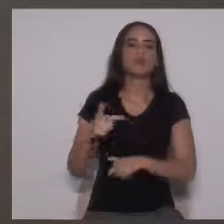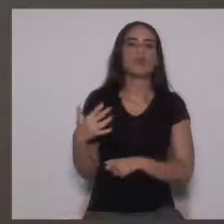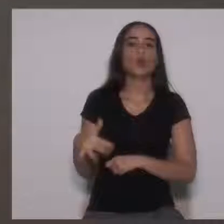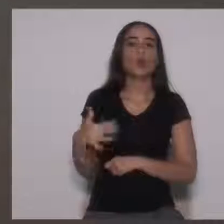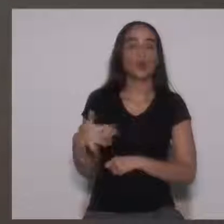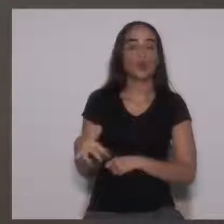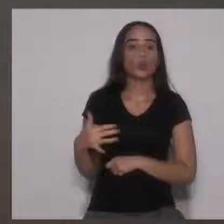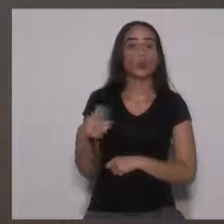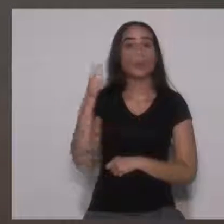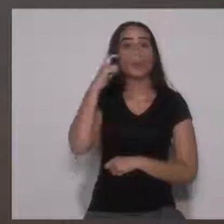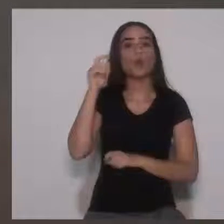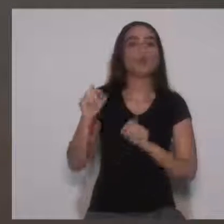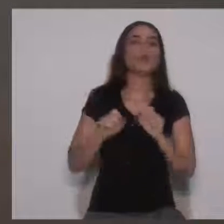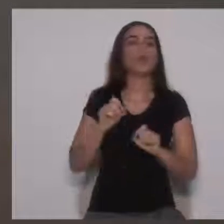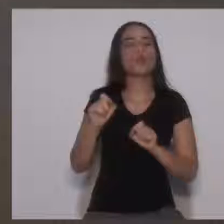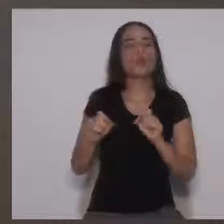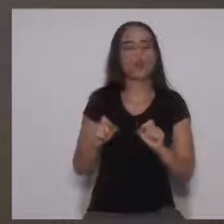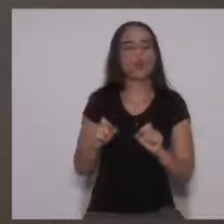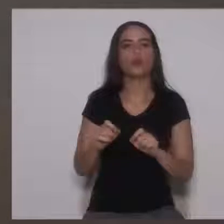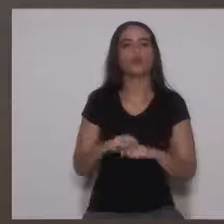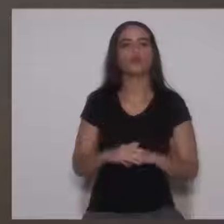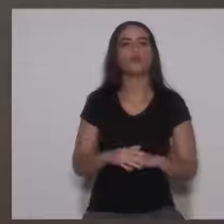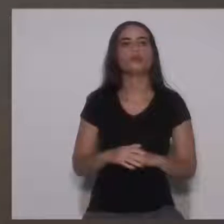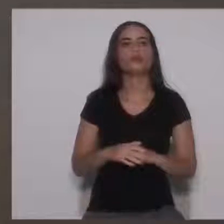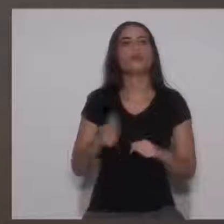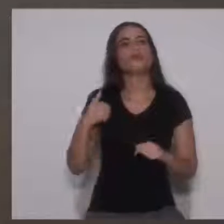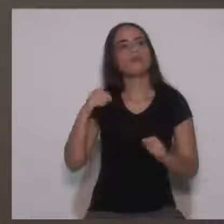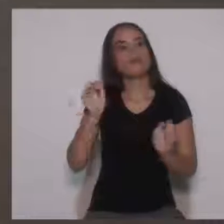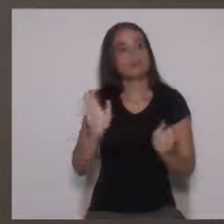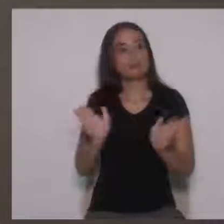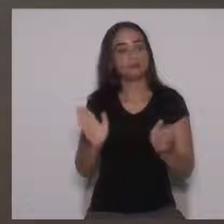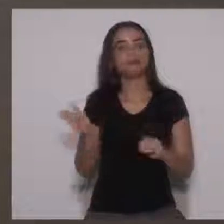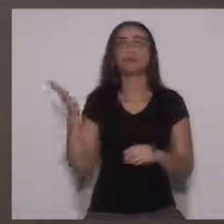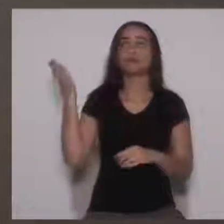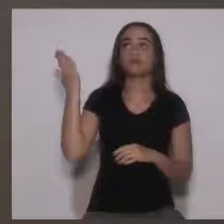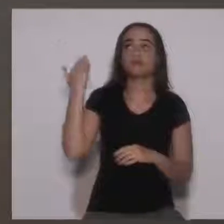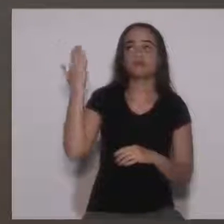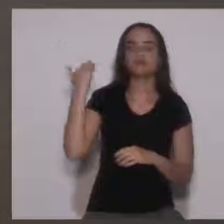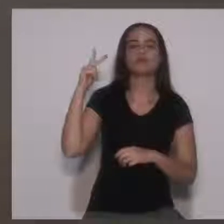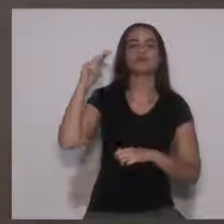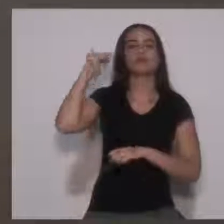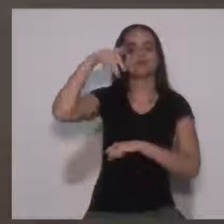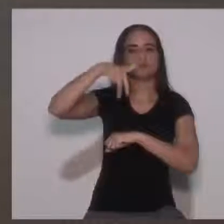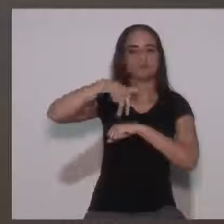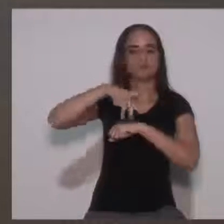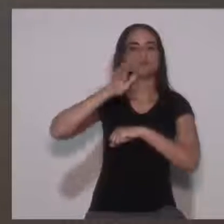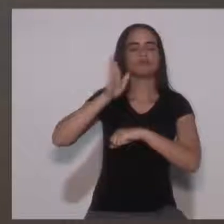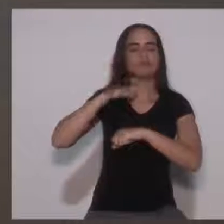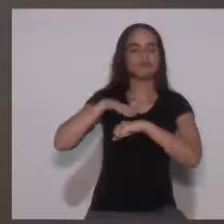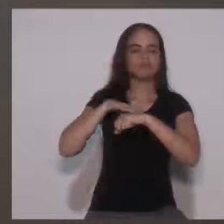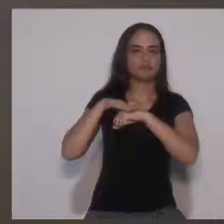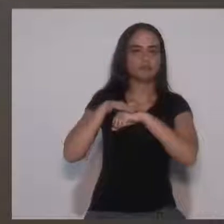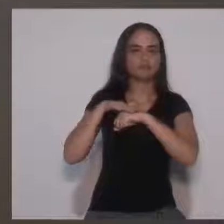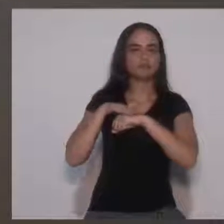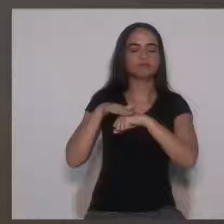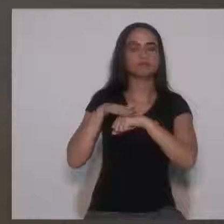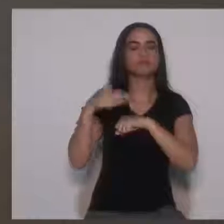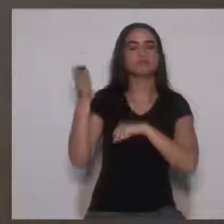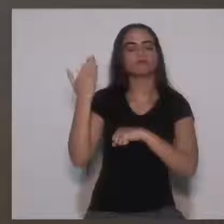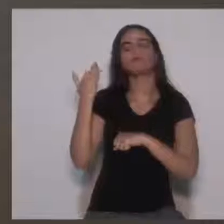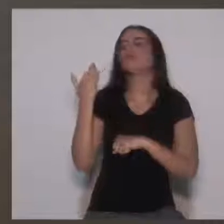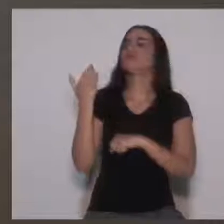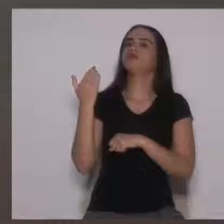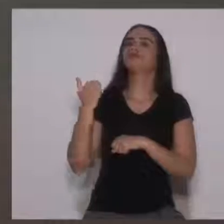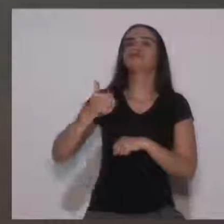eu fico pensando o seguinte, eu já comentei isso, comentei quando fui vereador na outra gestão, e já